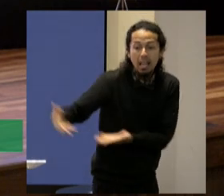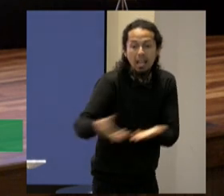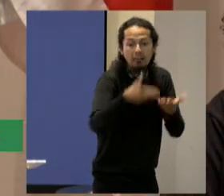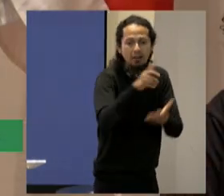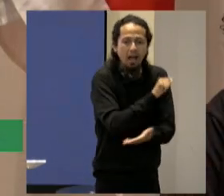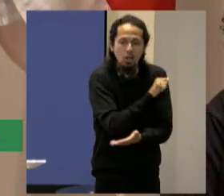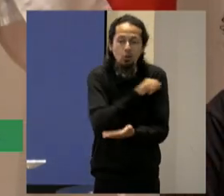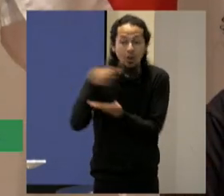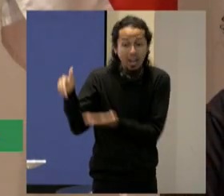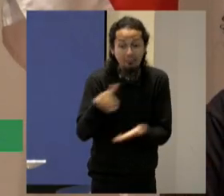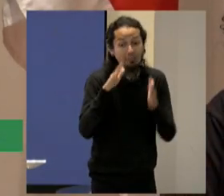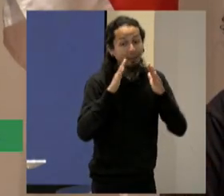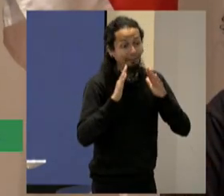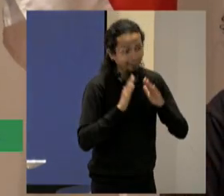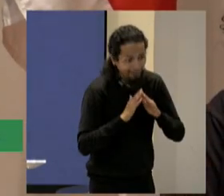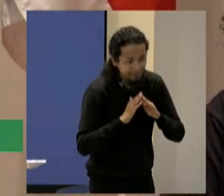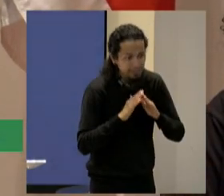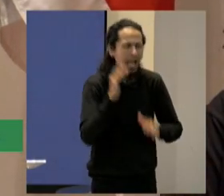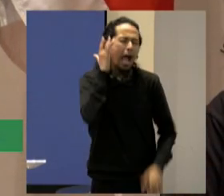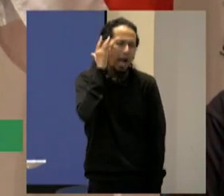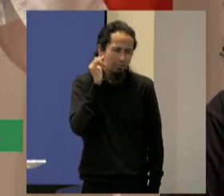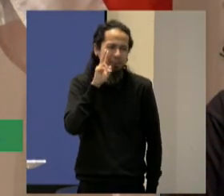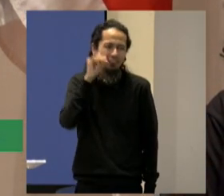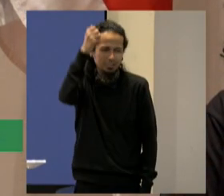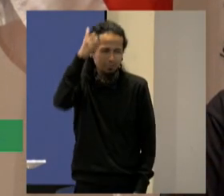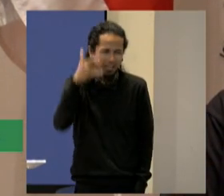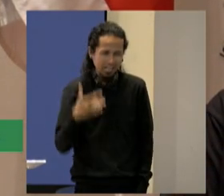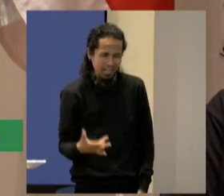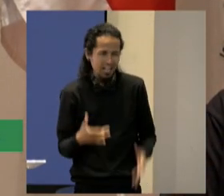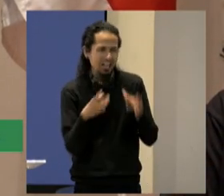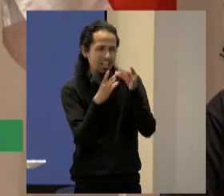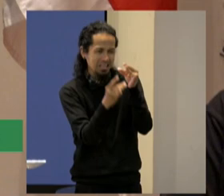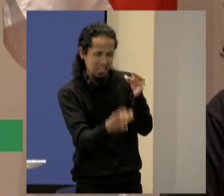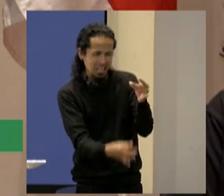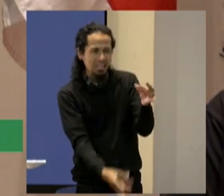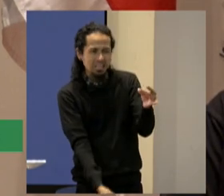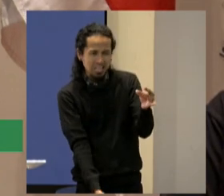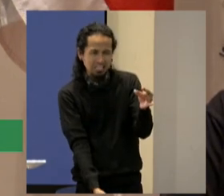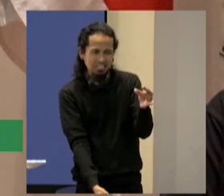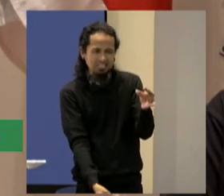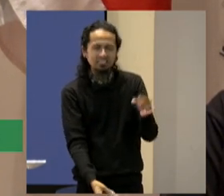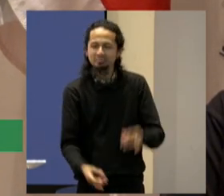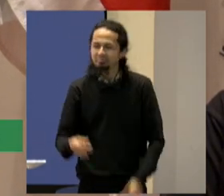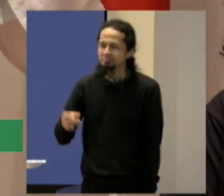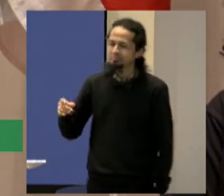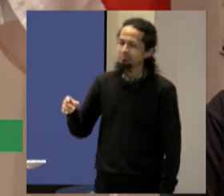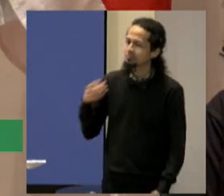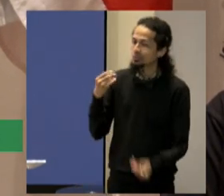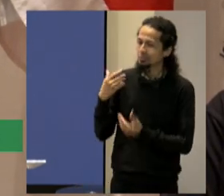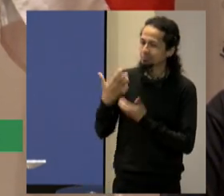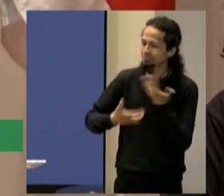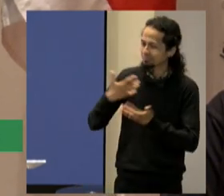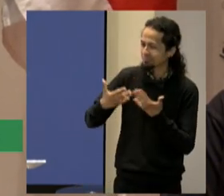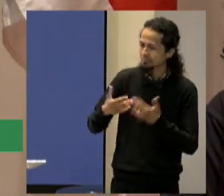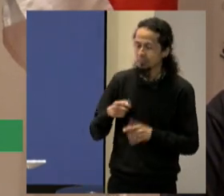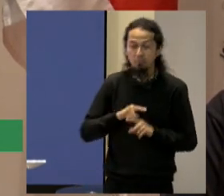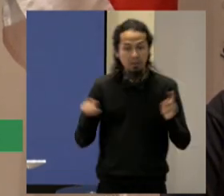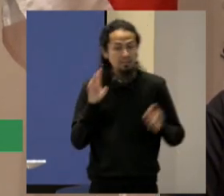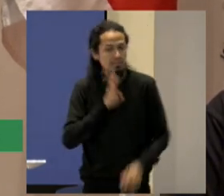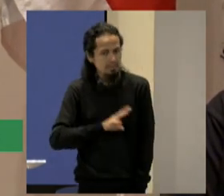João vai falar para vocês amanhã, vai contar exatamente como é que se deu esse processo, que é um processo muito